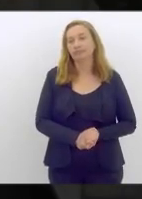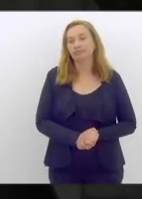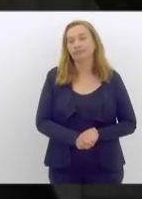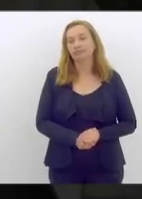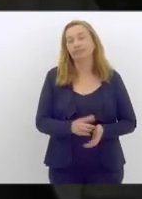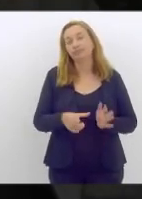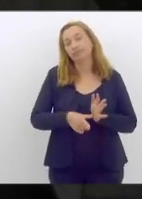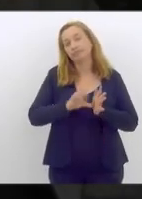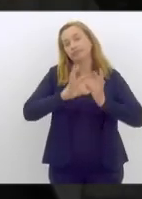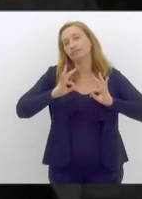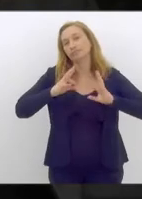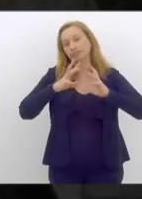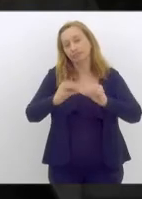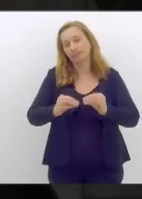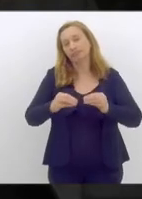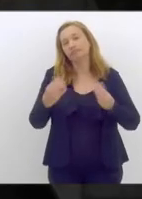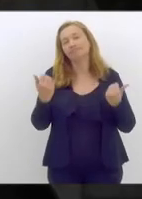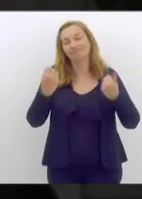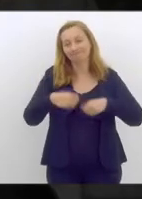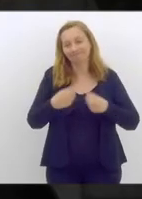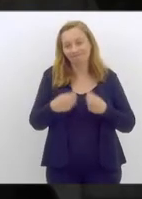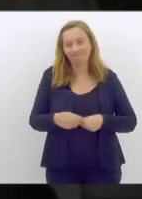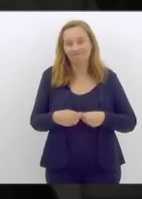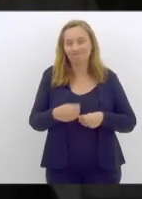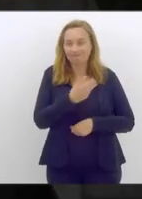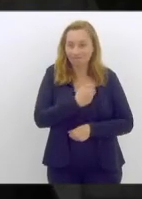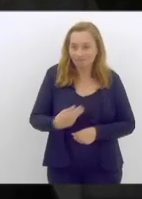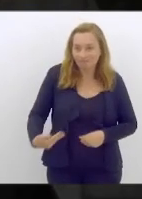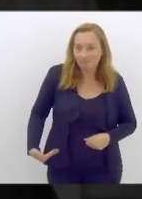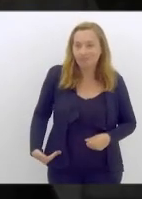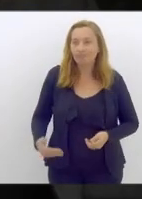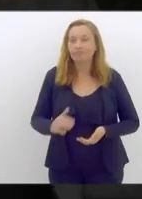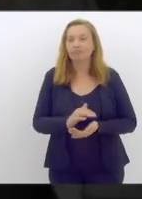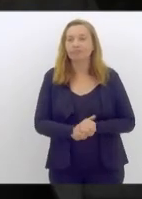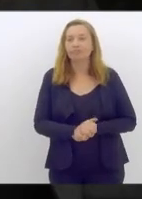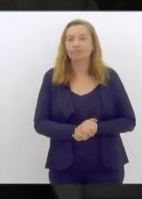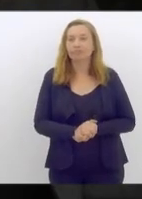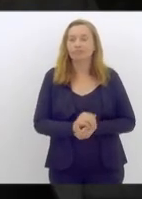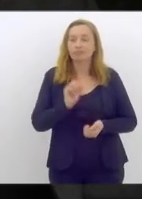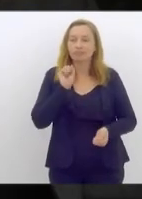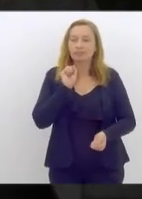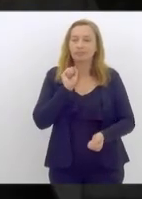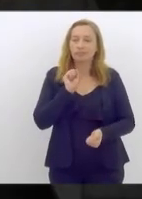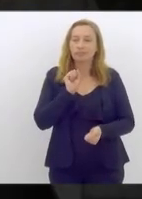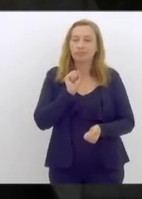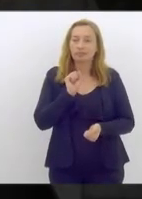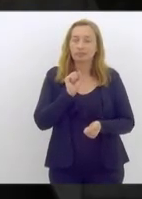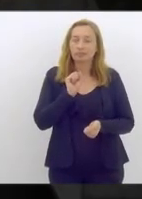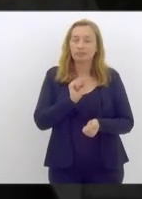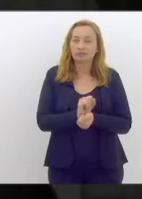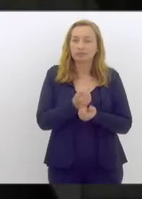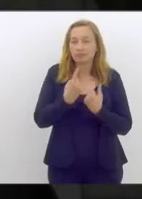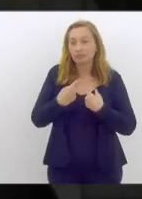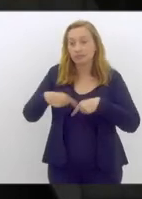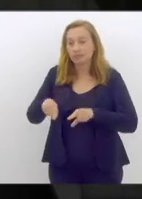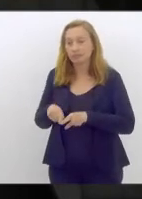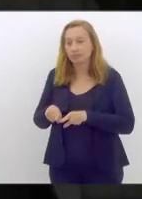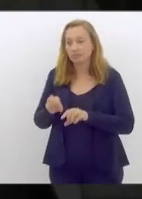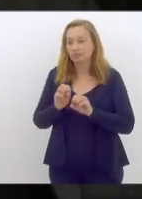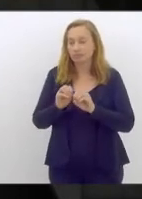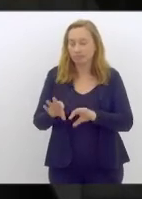antes de mais nada nós vamos precisar de um governo que pare de atacar a educação e as suas instituições